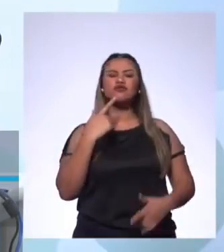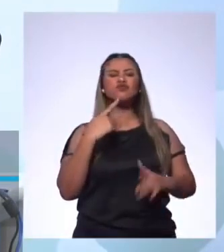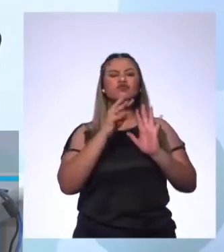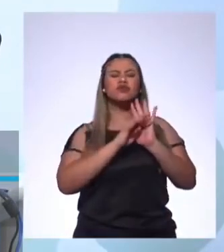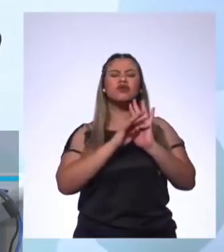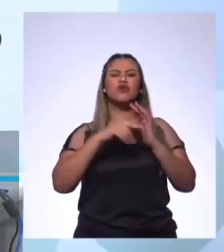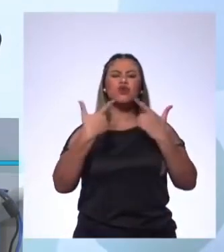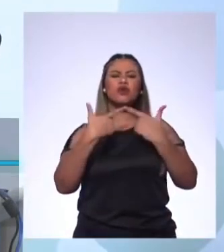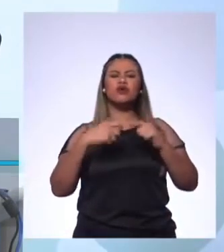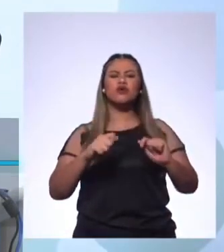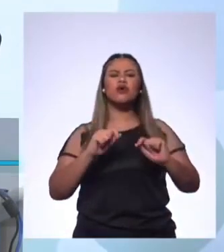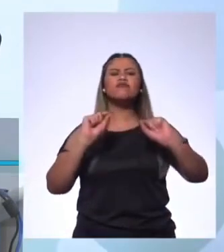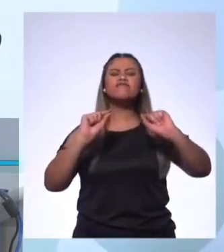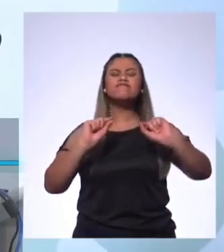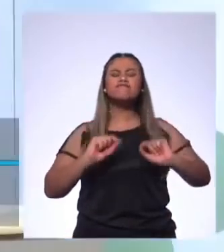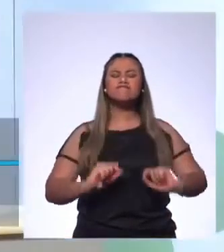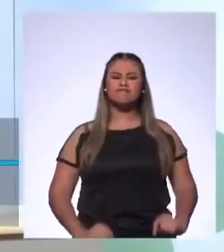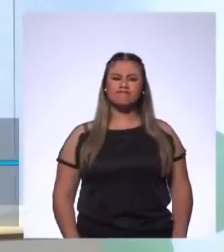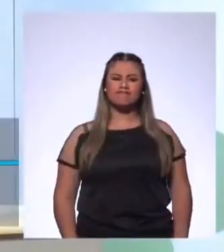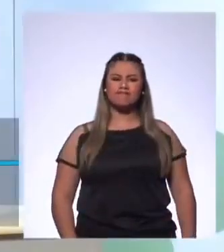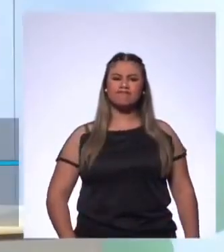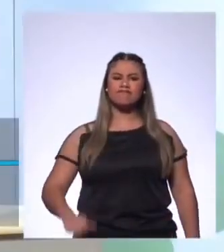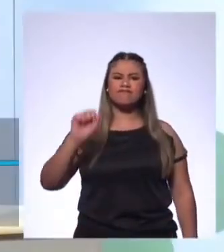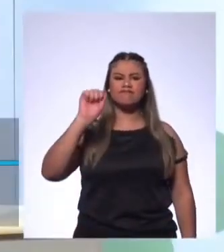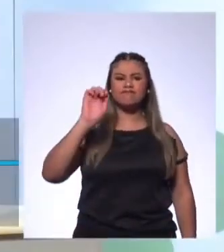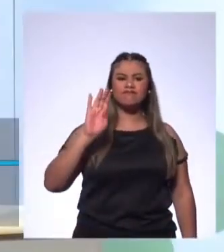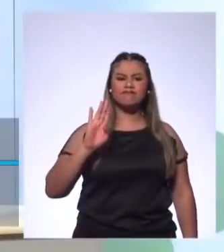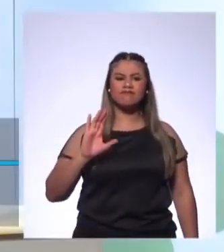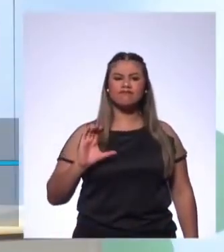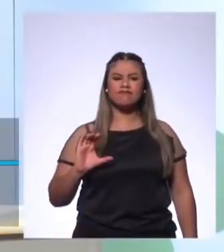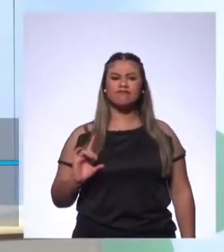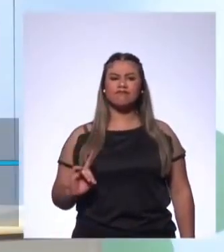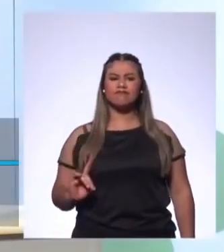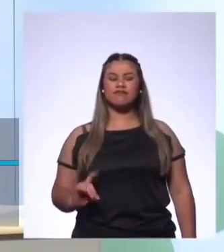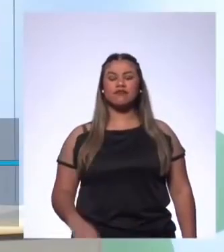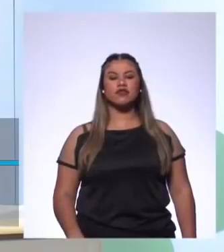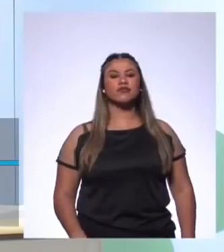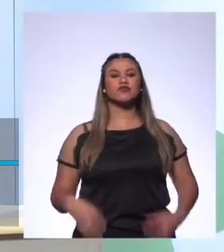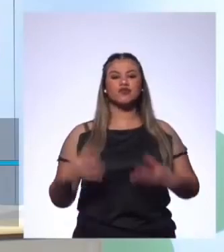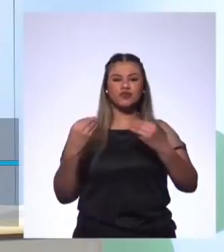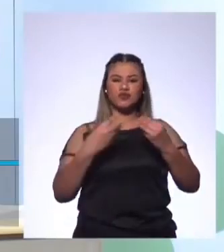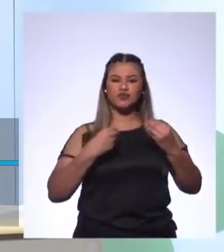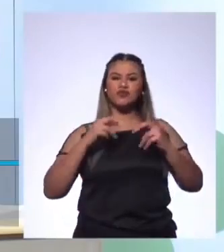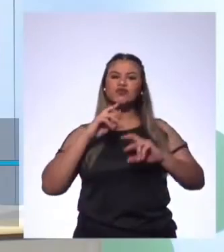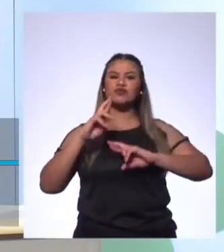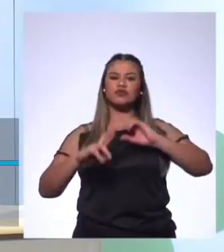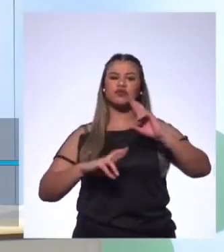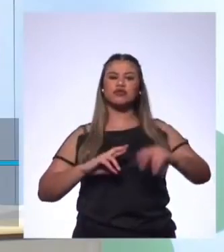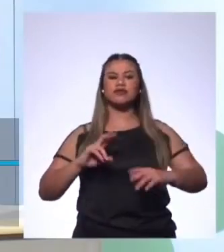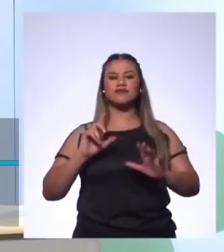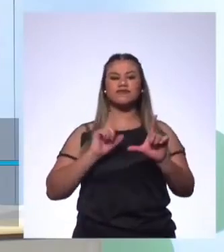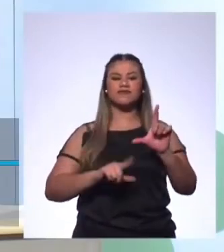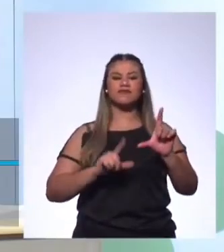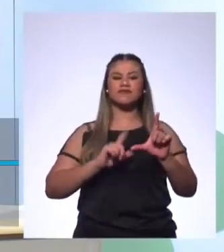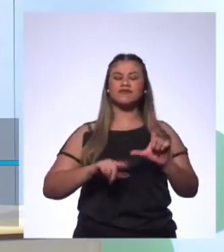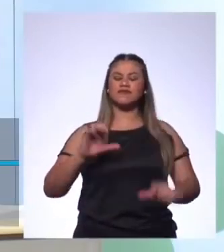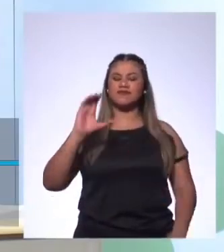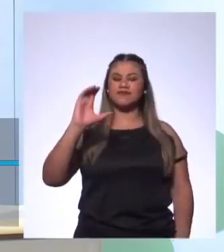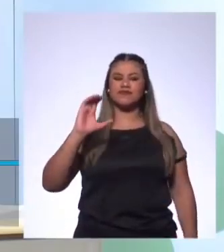eles responderam? Letra A, B, C ou D? A maioria está de letra C. O Caio está de Boa.